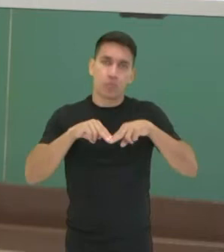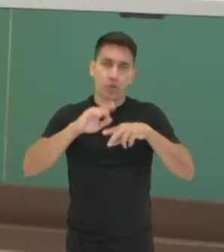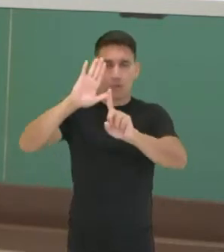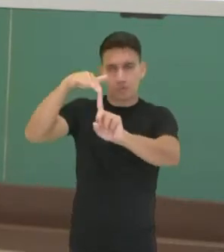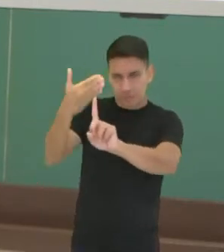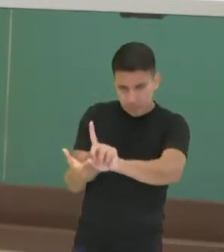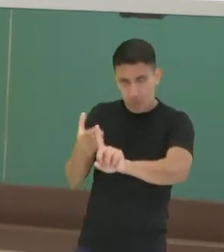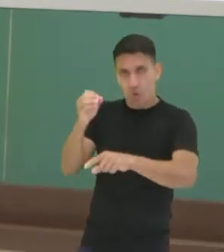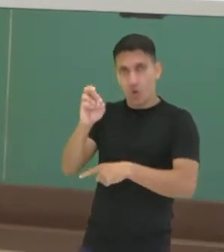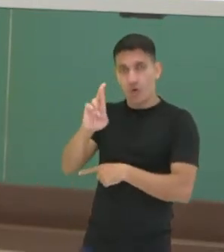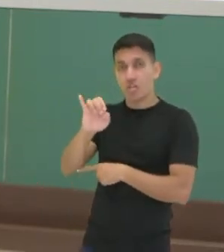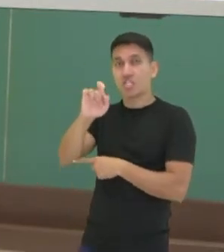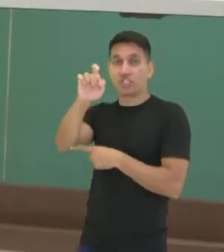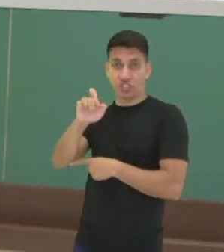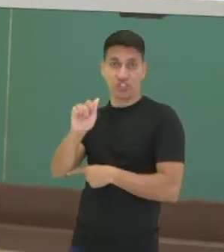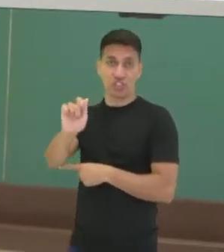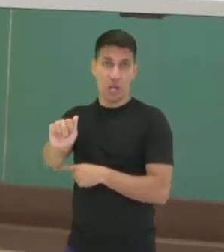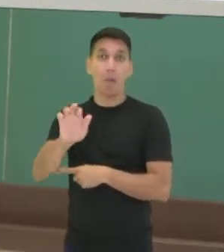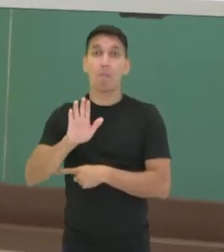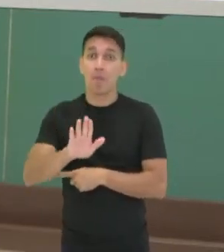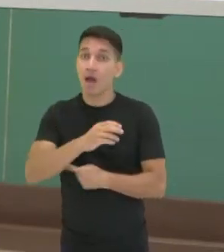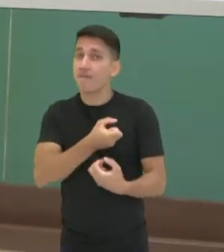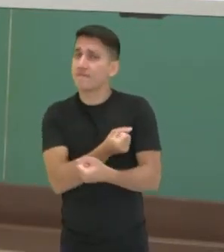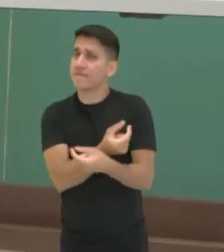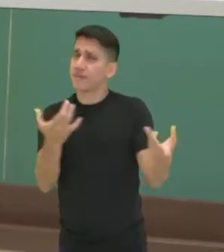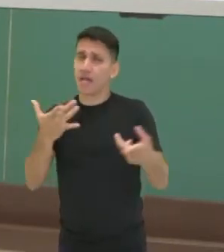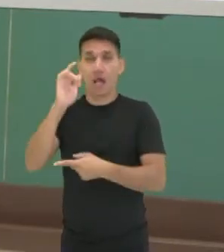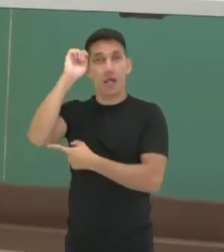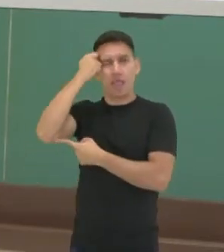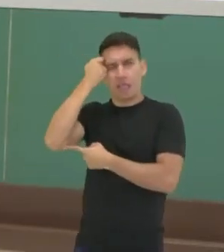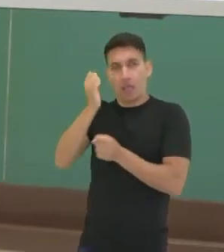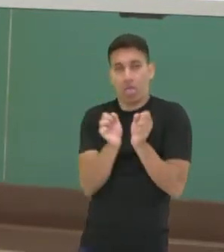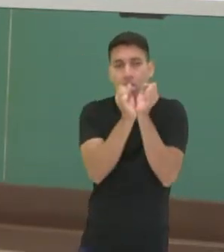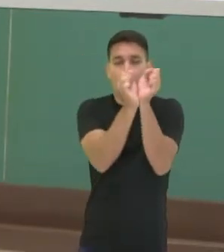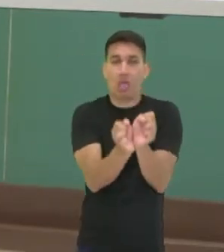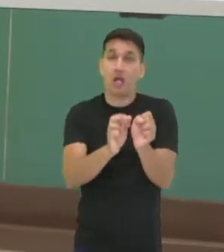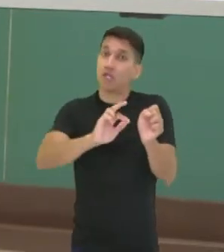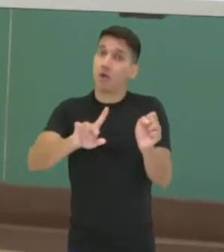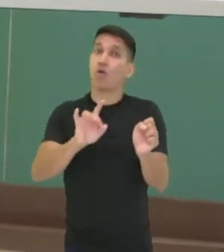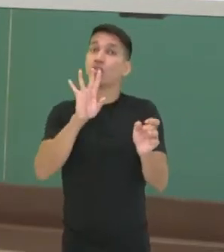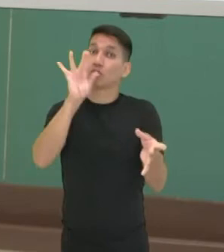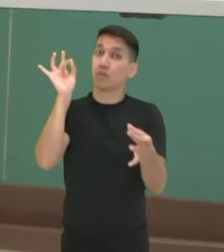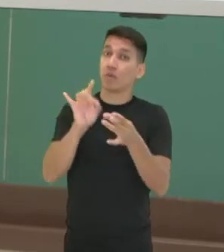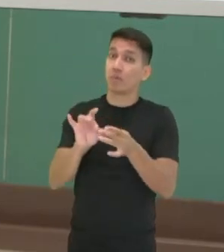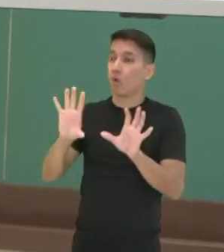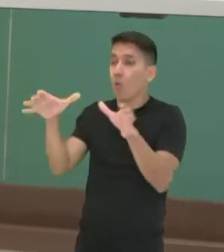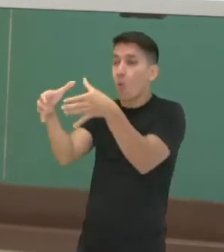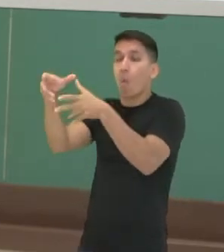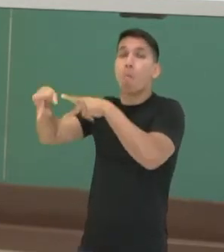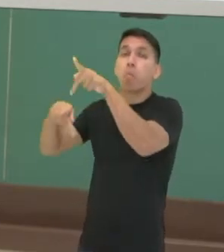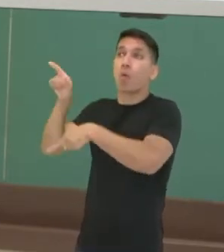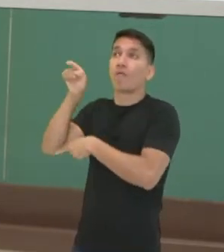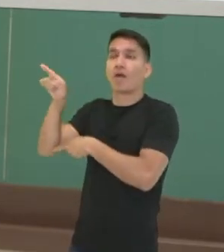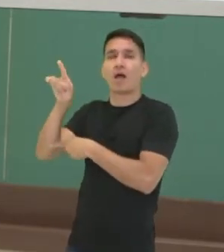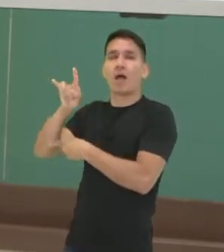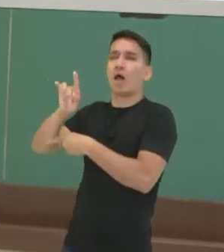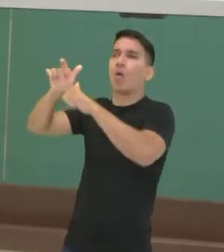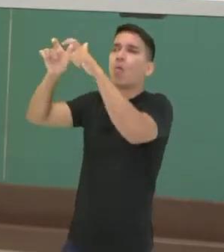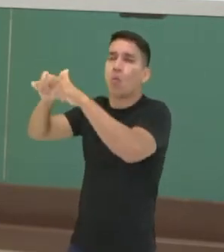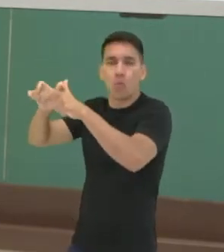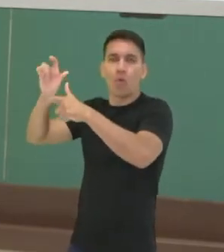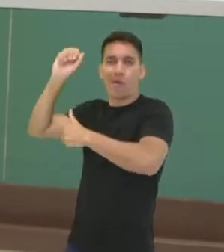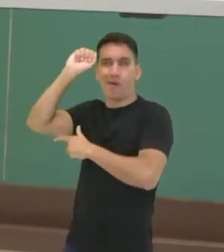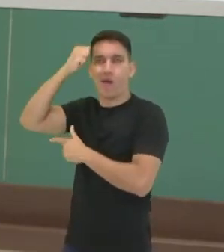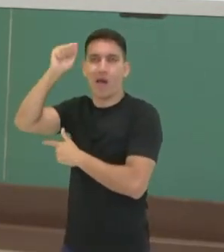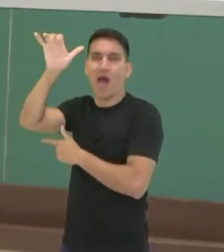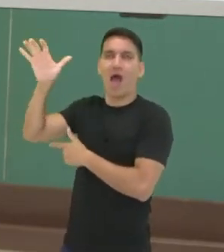orixás. Mas muitos negros escravizados não eram apenas do povo Yorubá, Nagô e tantos outros que